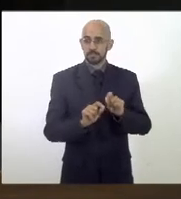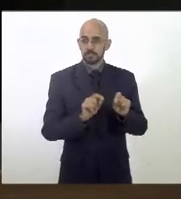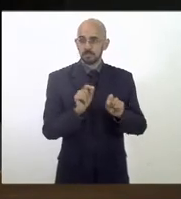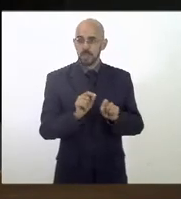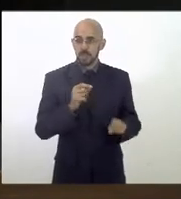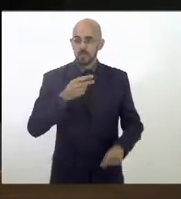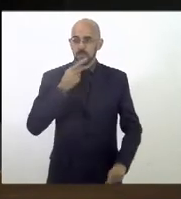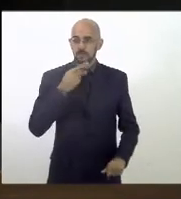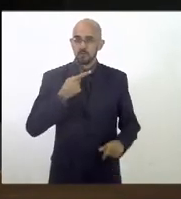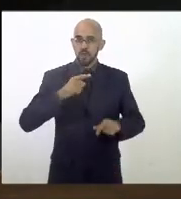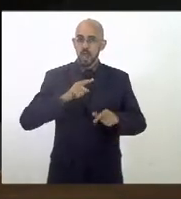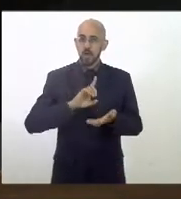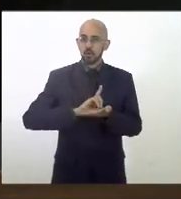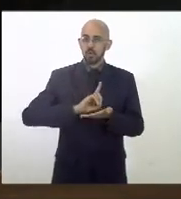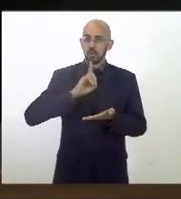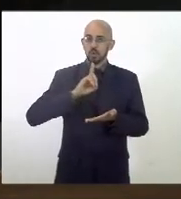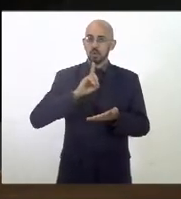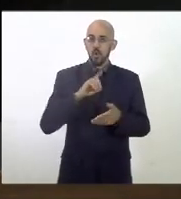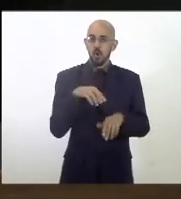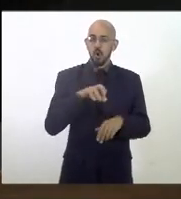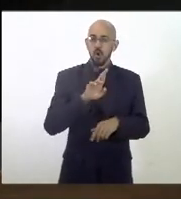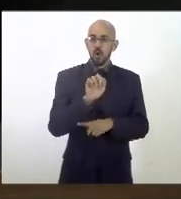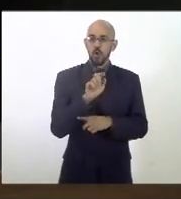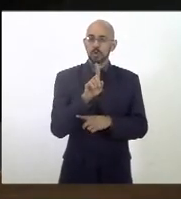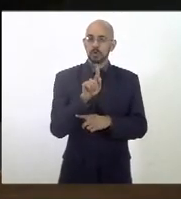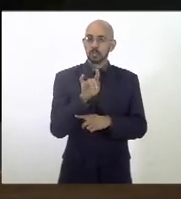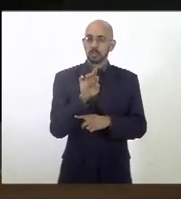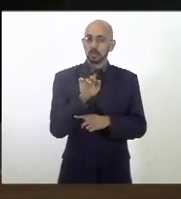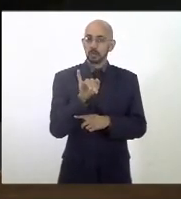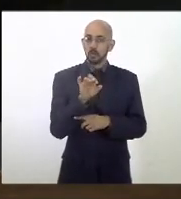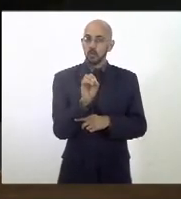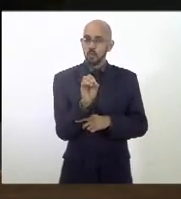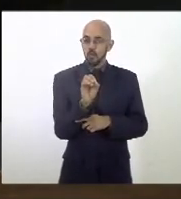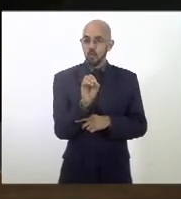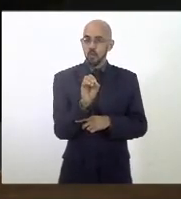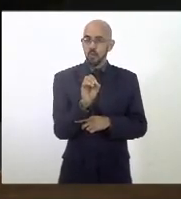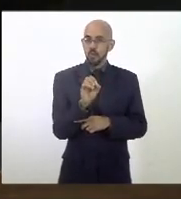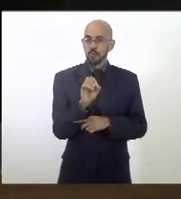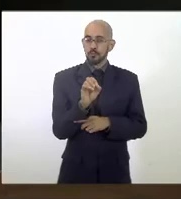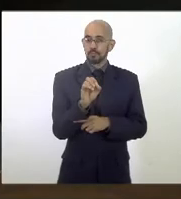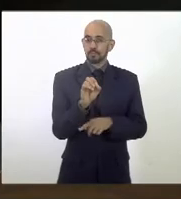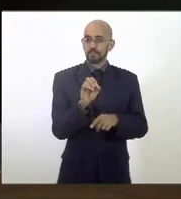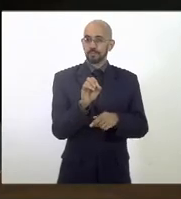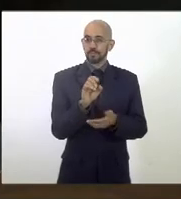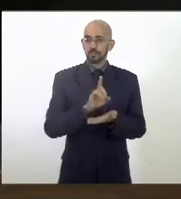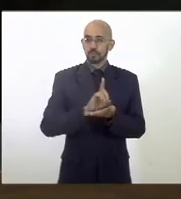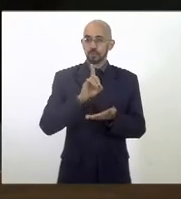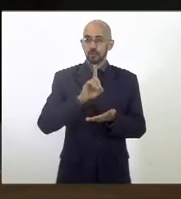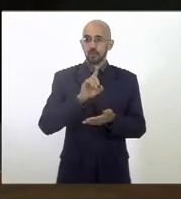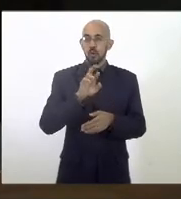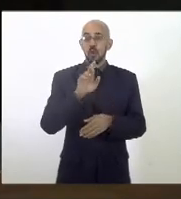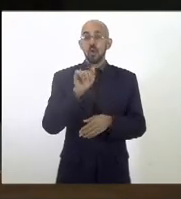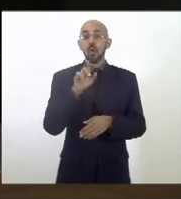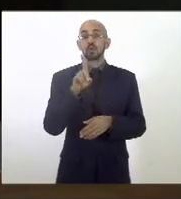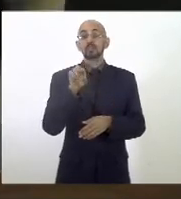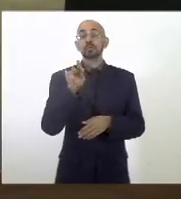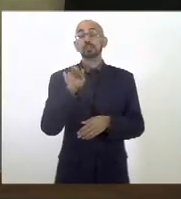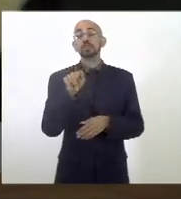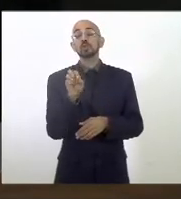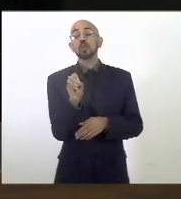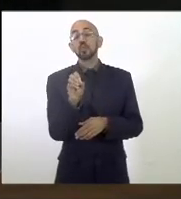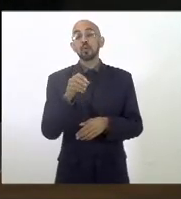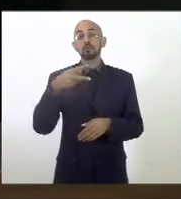dizer ao doutor Rodrigo Nascimento, também ao doutor Rodrigo Pacheco,